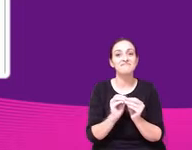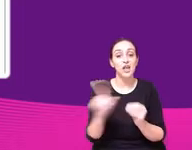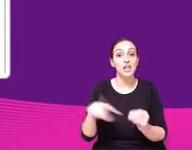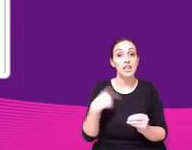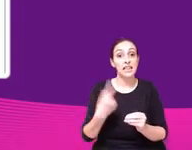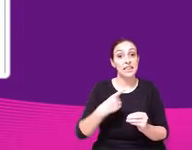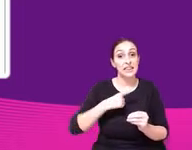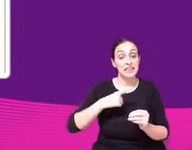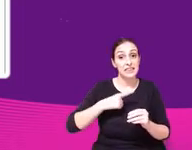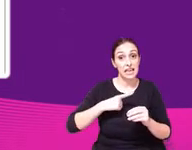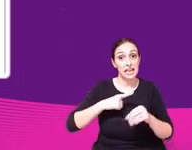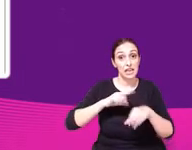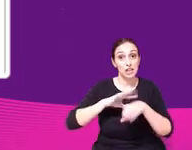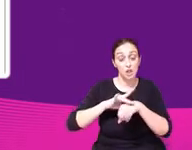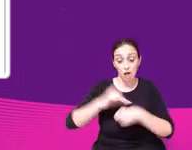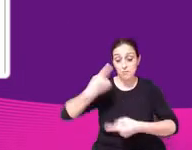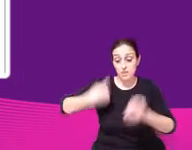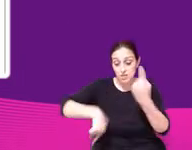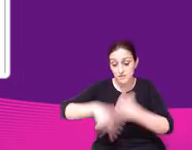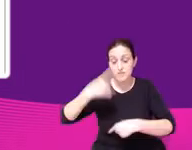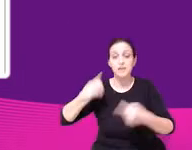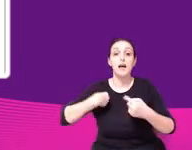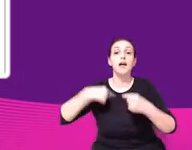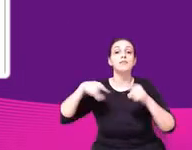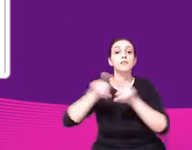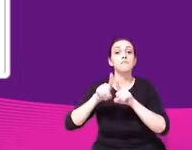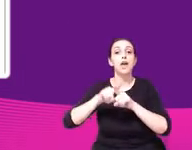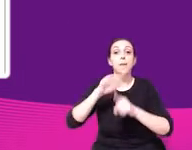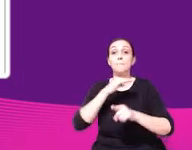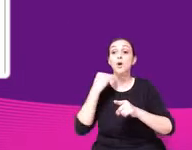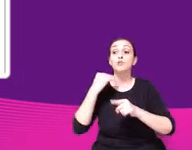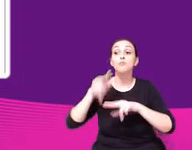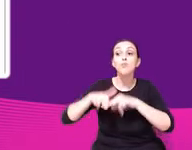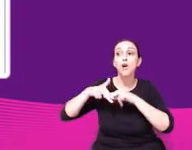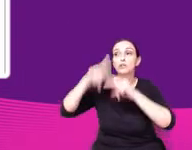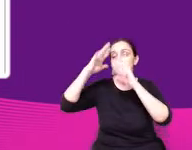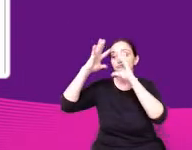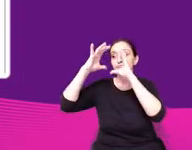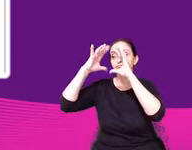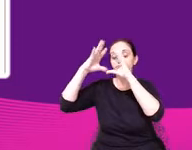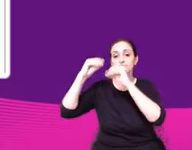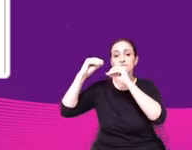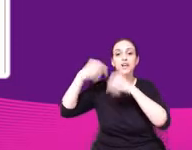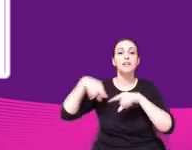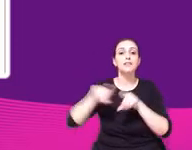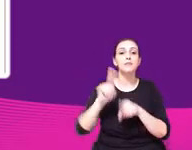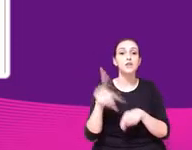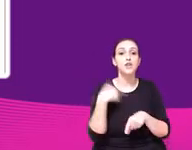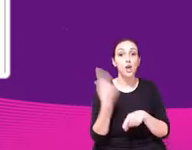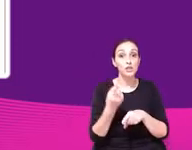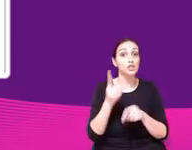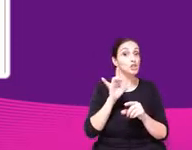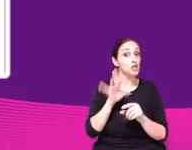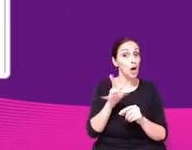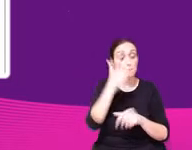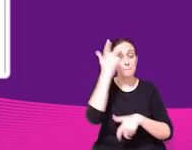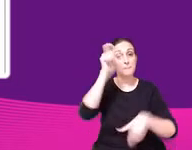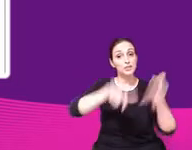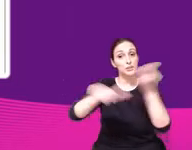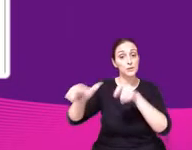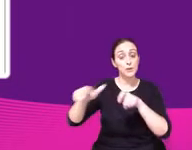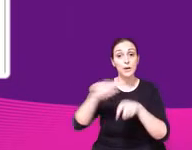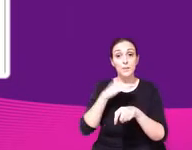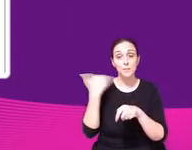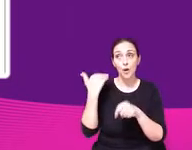em morte circulatória e morte encefálica, e no Brasil nós só utilizamos doadores em morte encefálica e não utilizamos em